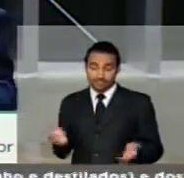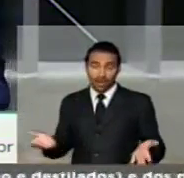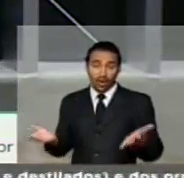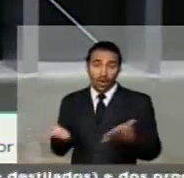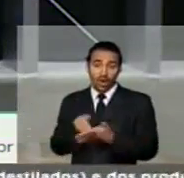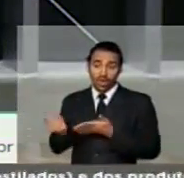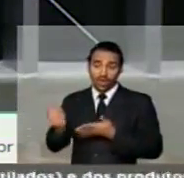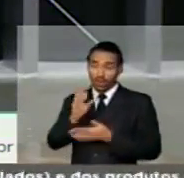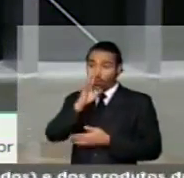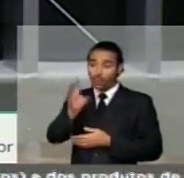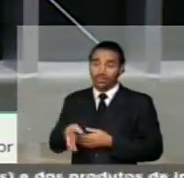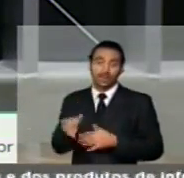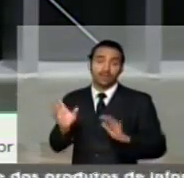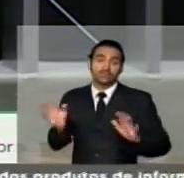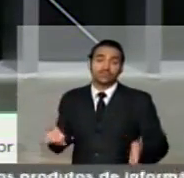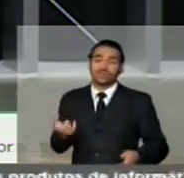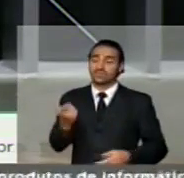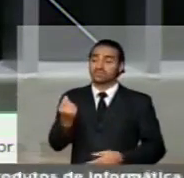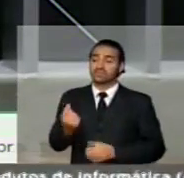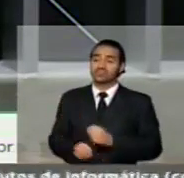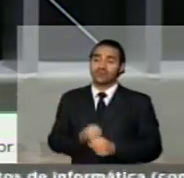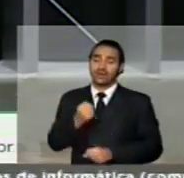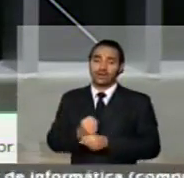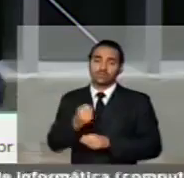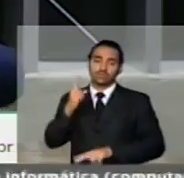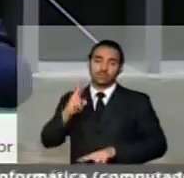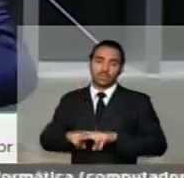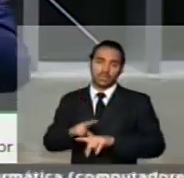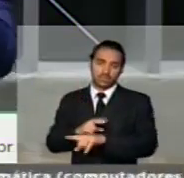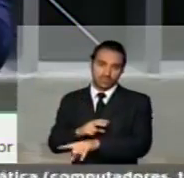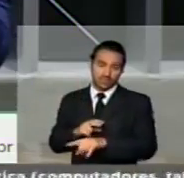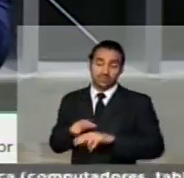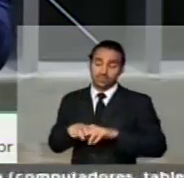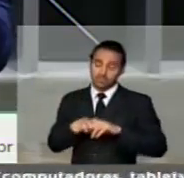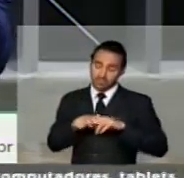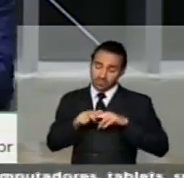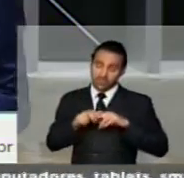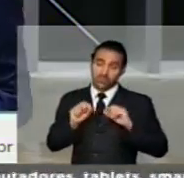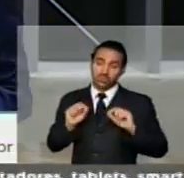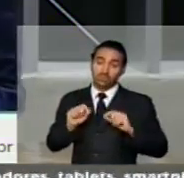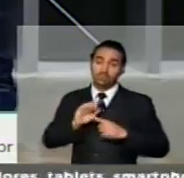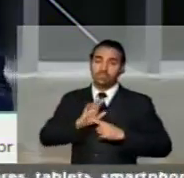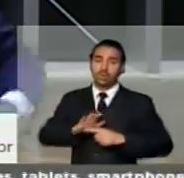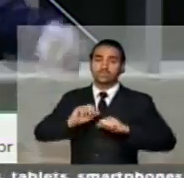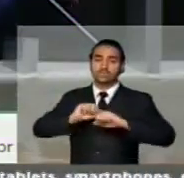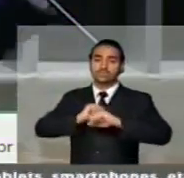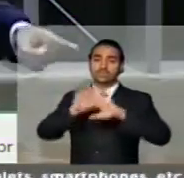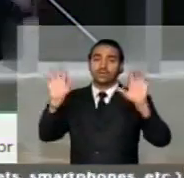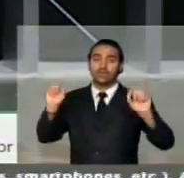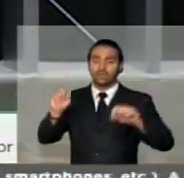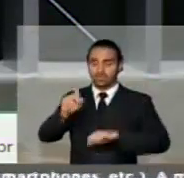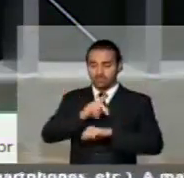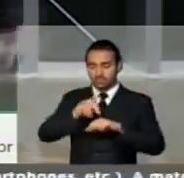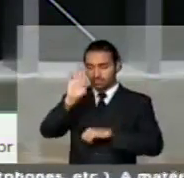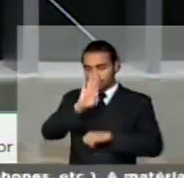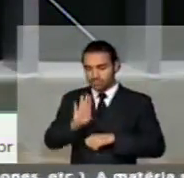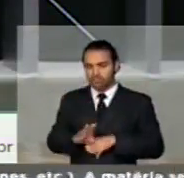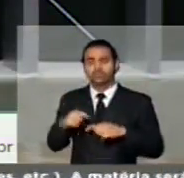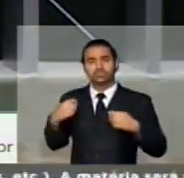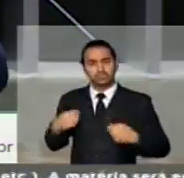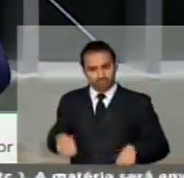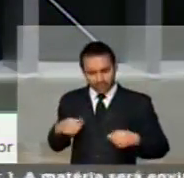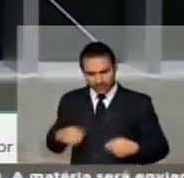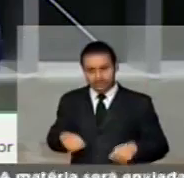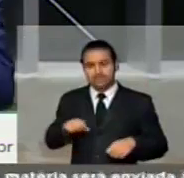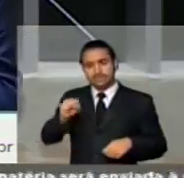condenado em primeira instância a 20 anos de prisão. Portanto, dá uma demonstração clara de que o país precisa ser passado a limpo,